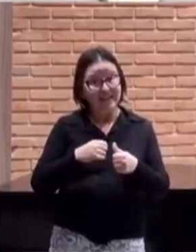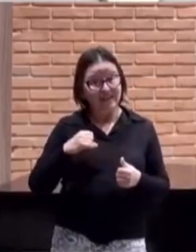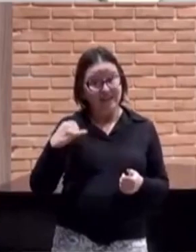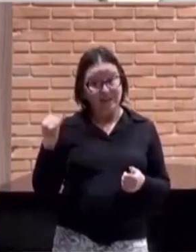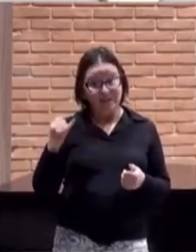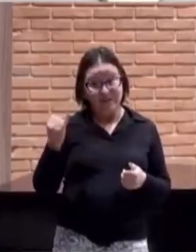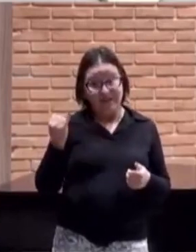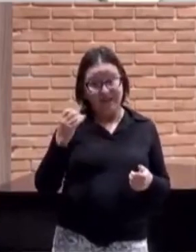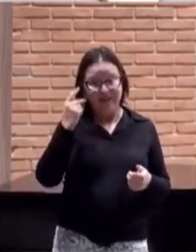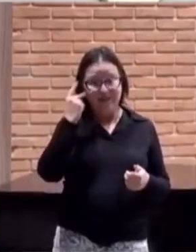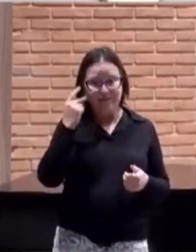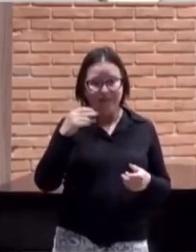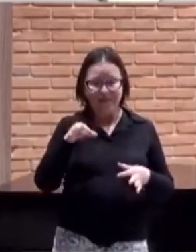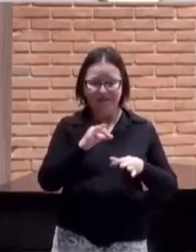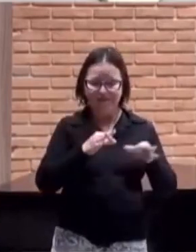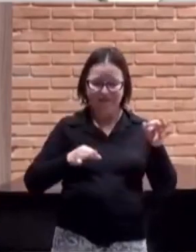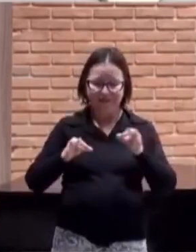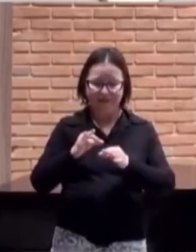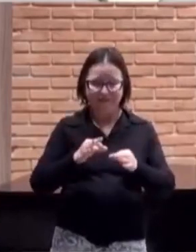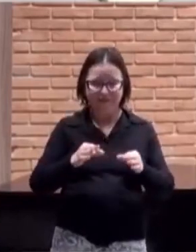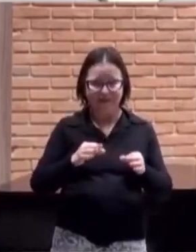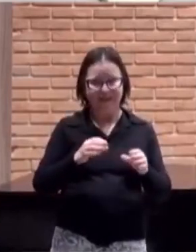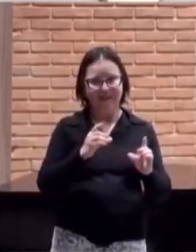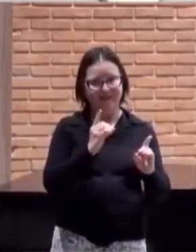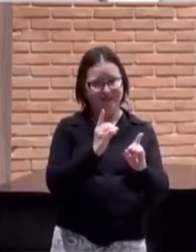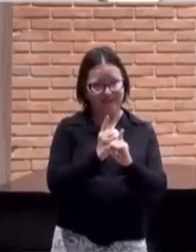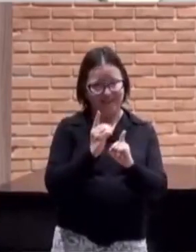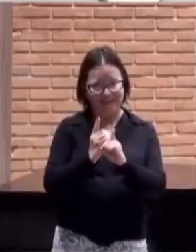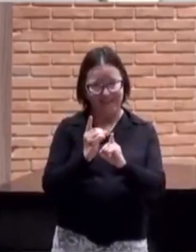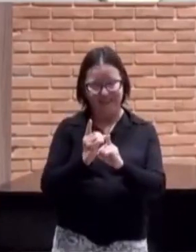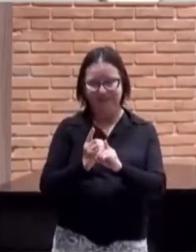importantes para preparar os seus discípulos.